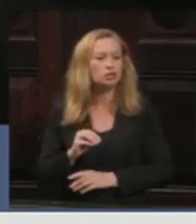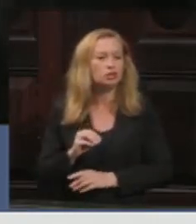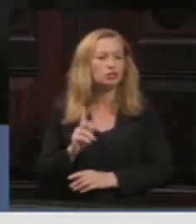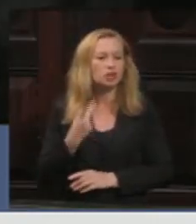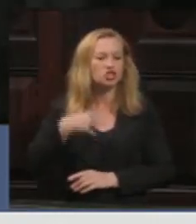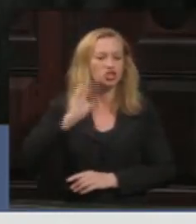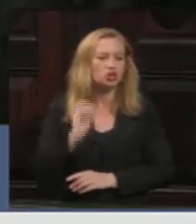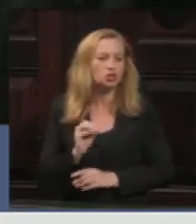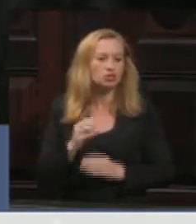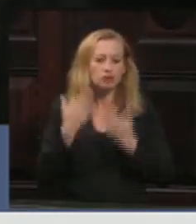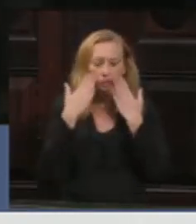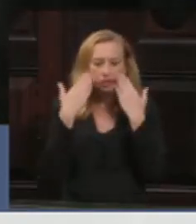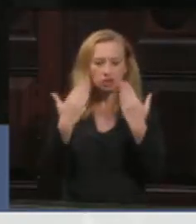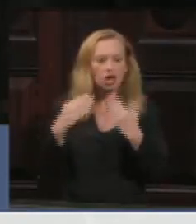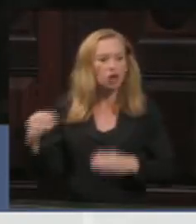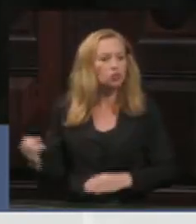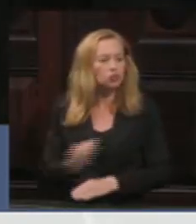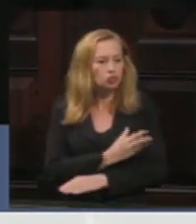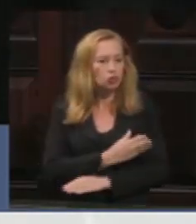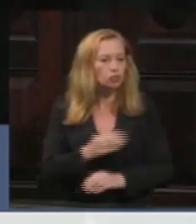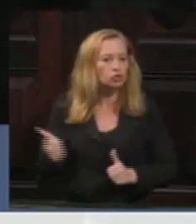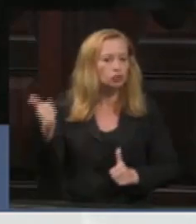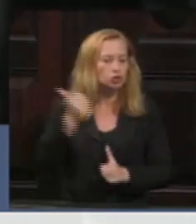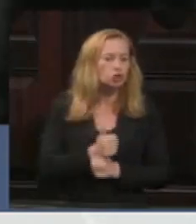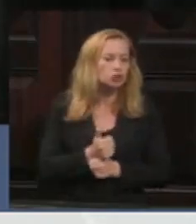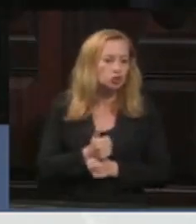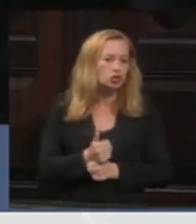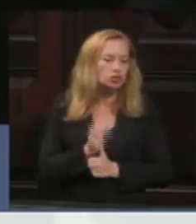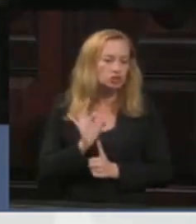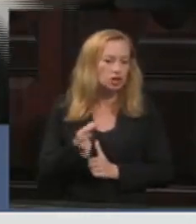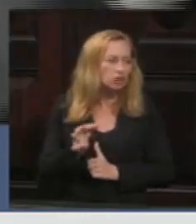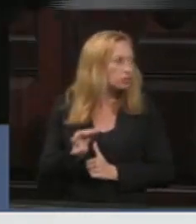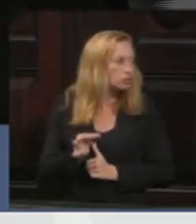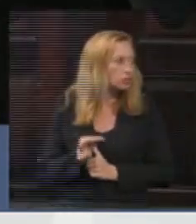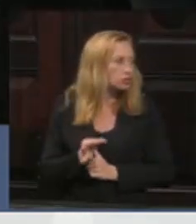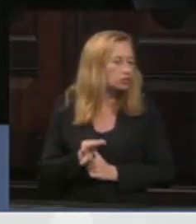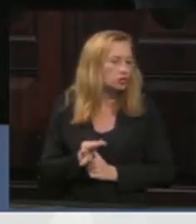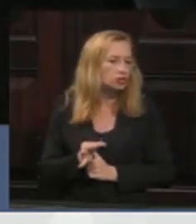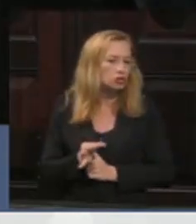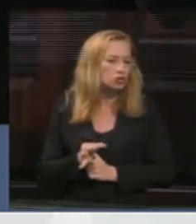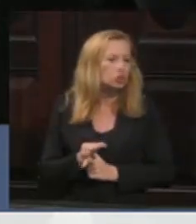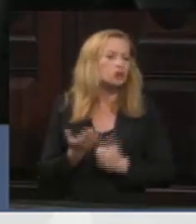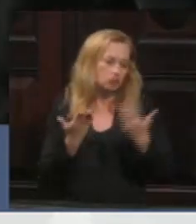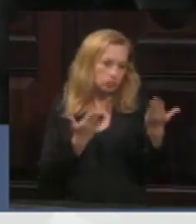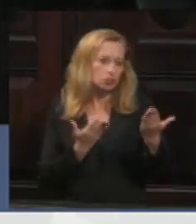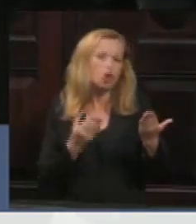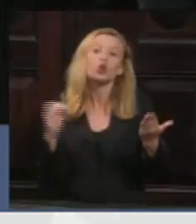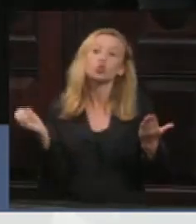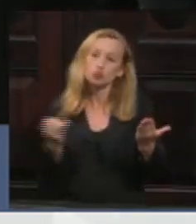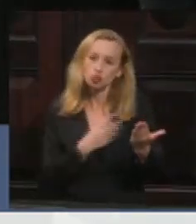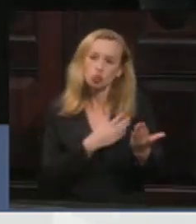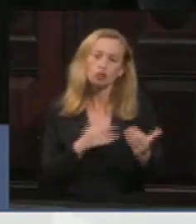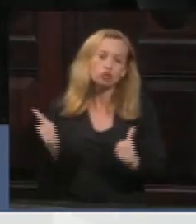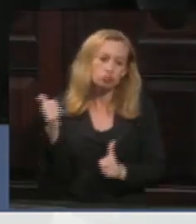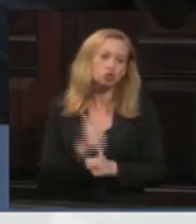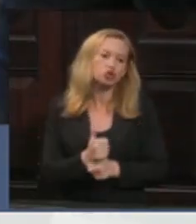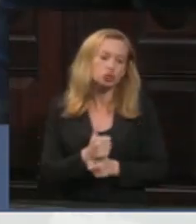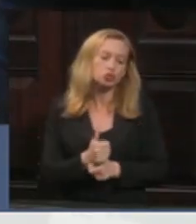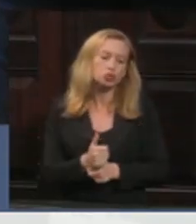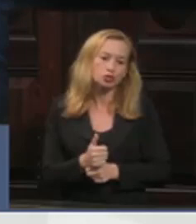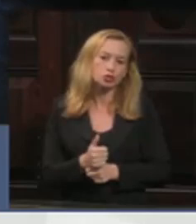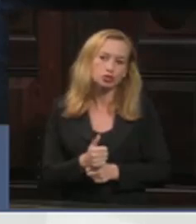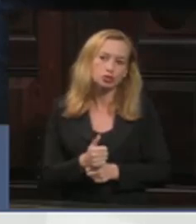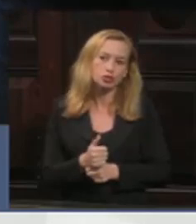Márcio Pacheco, um novo substitutivo corretivo. Viu, presidente? Um novo substitutivo corretivo